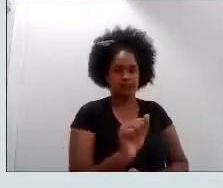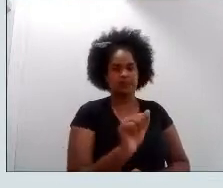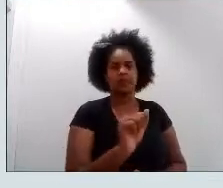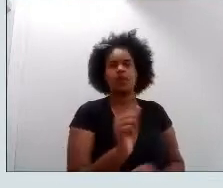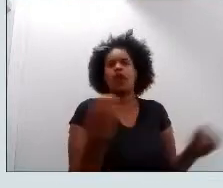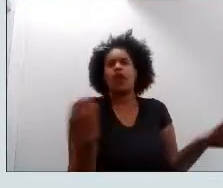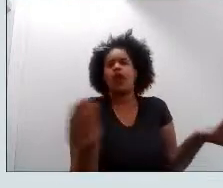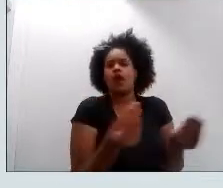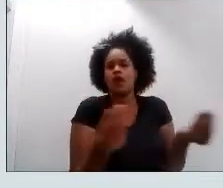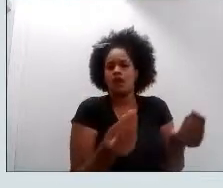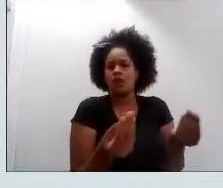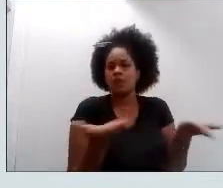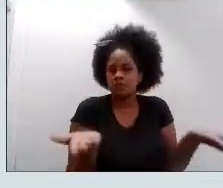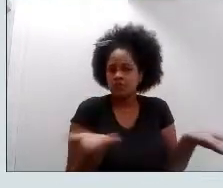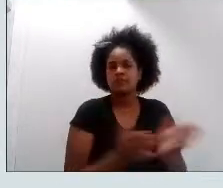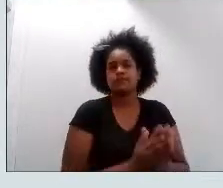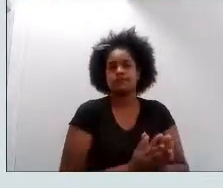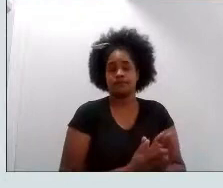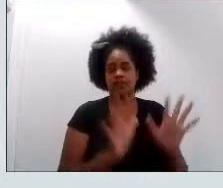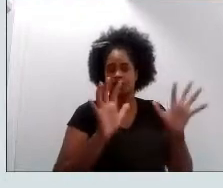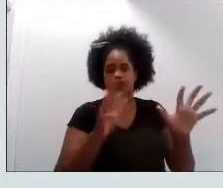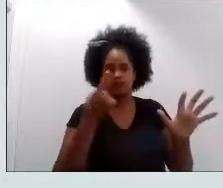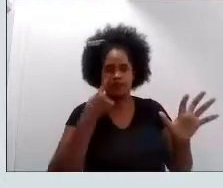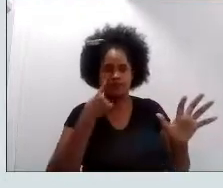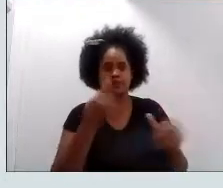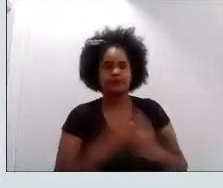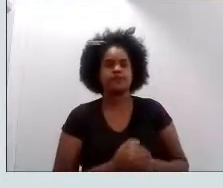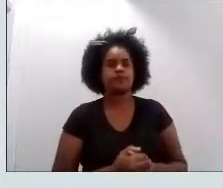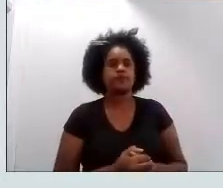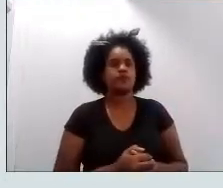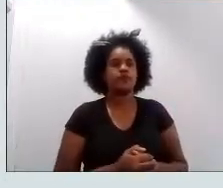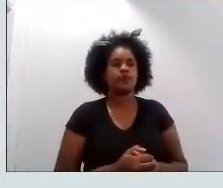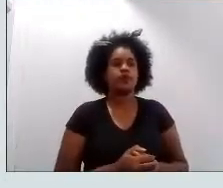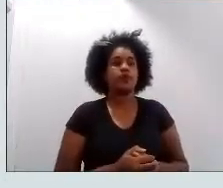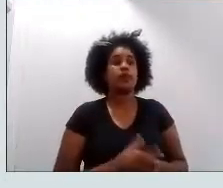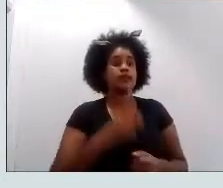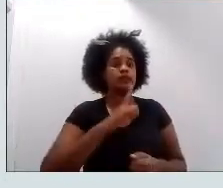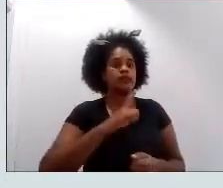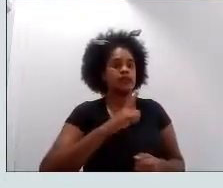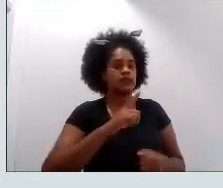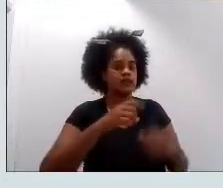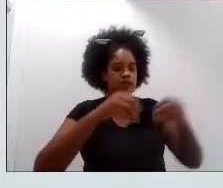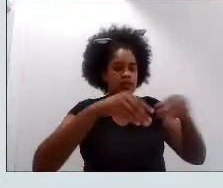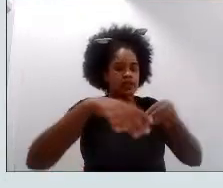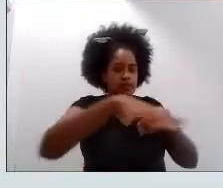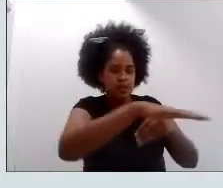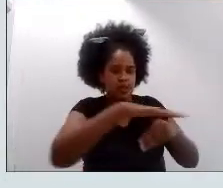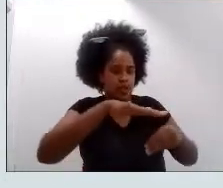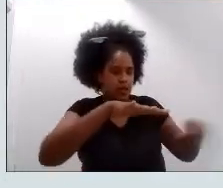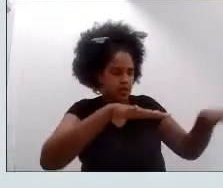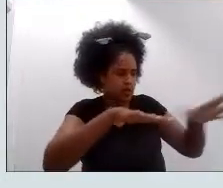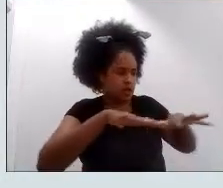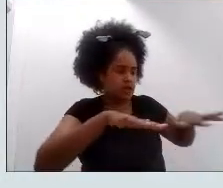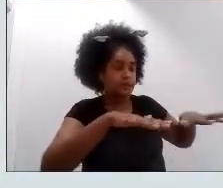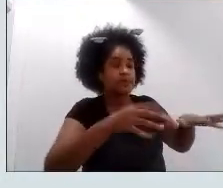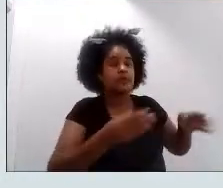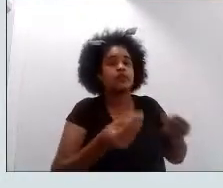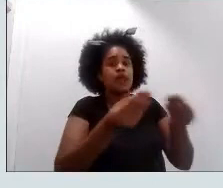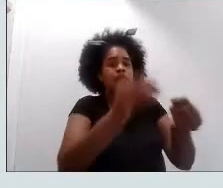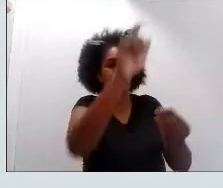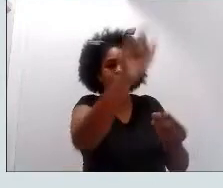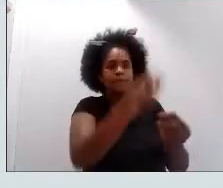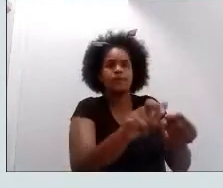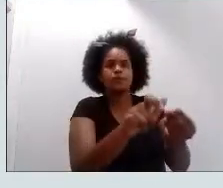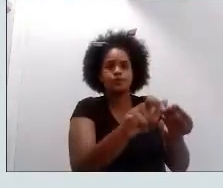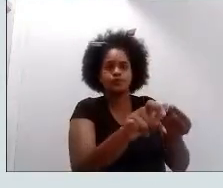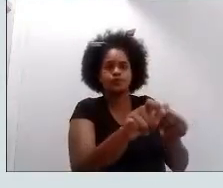seguinte forma, né? Eles doavam largas faixas de terra a capitães donatários que recebiam,